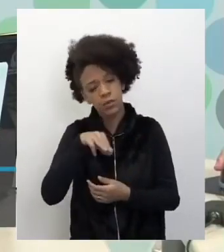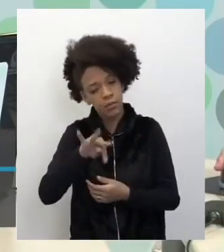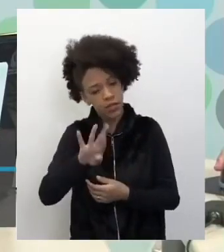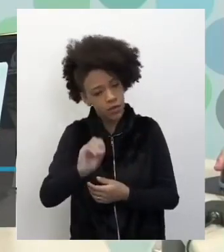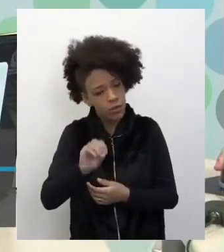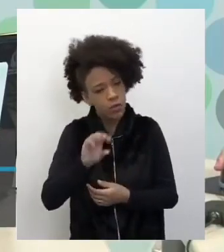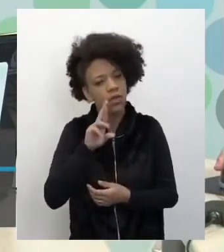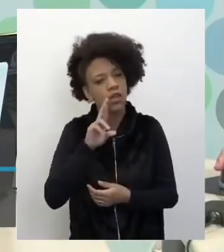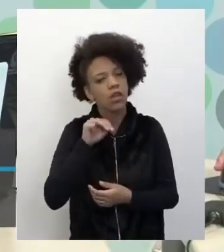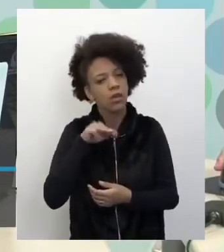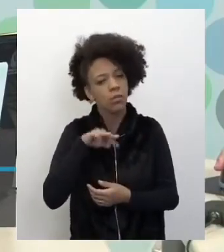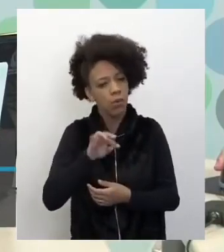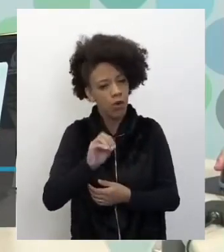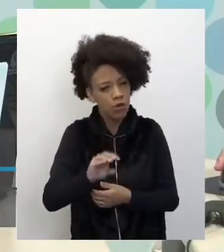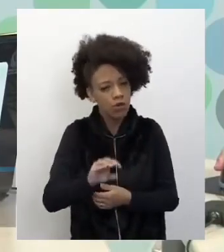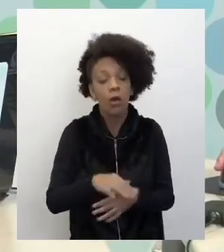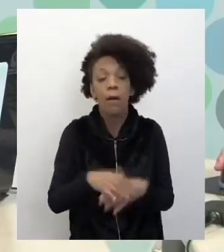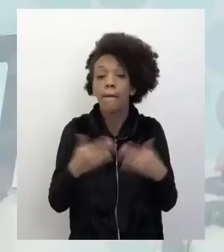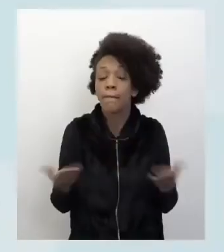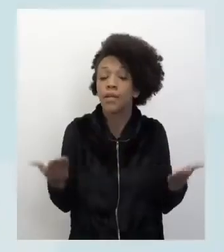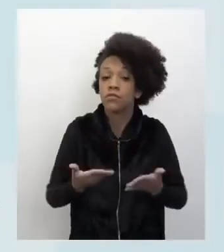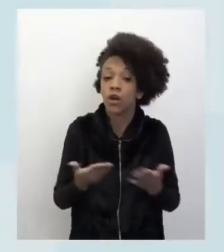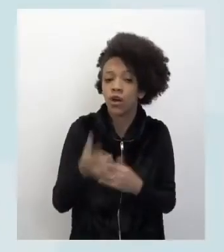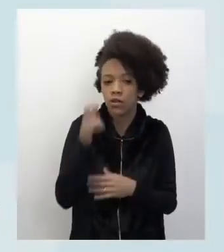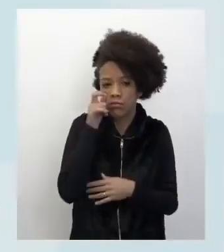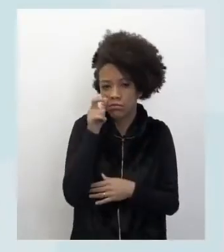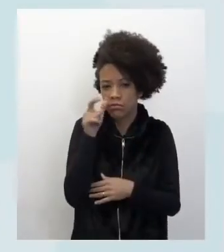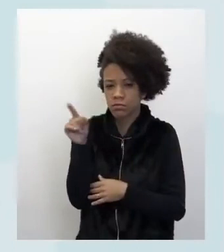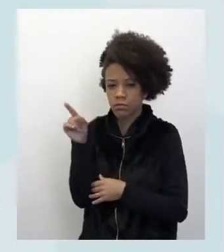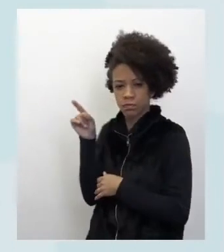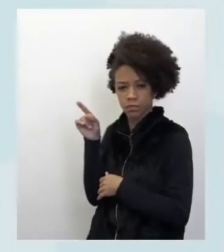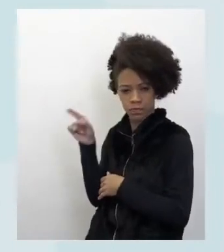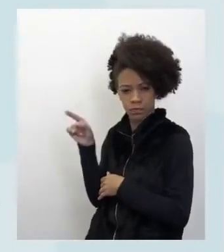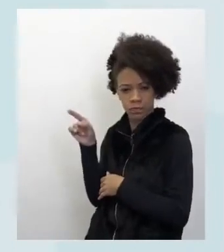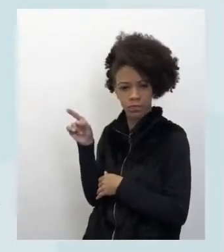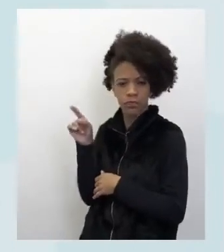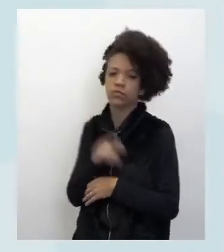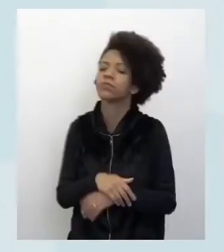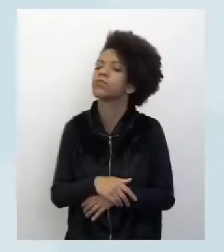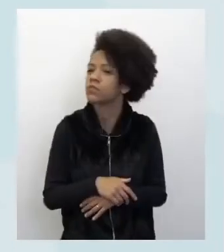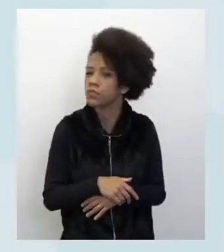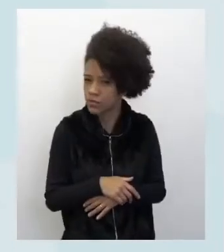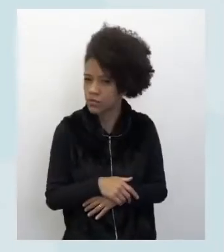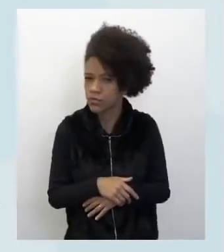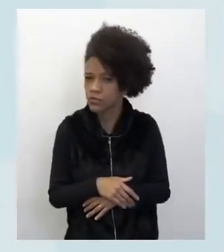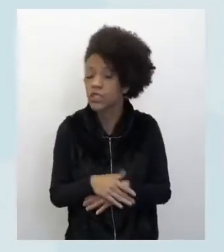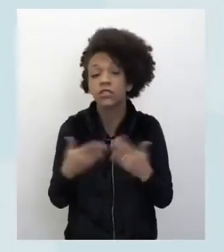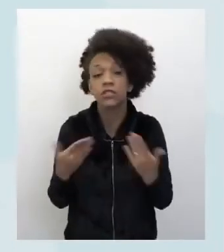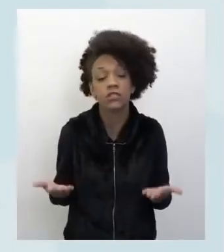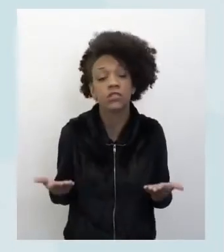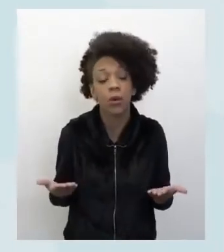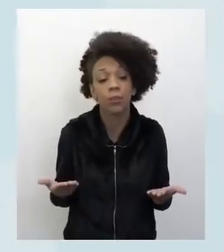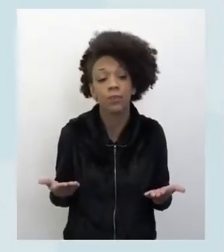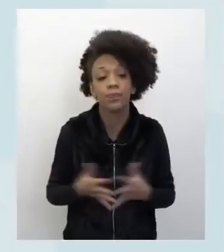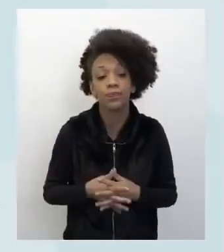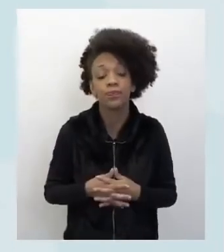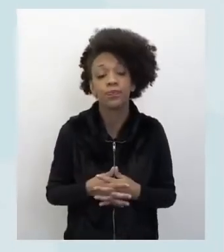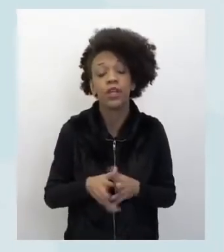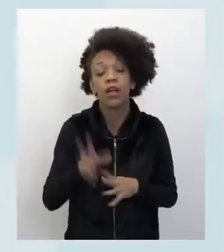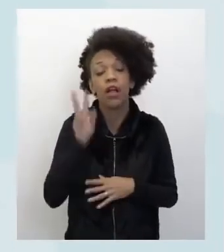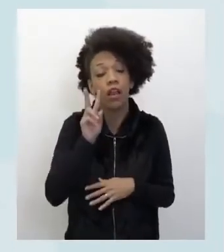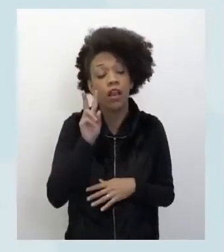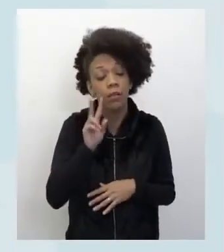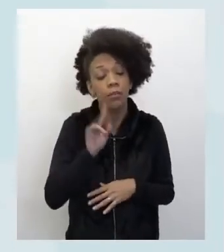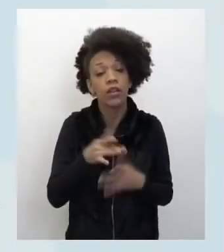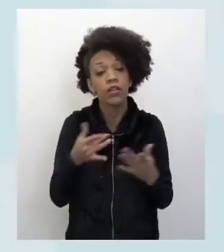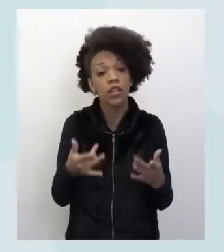contemplam esse assunto, mas agora vocês vão acompanhar comigo aí um pouquinho do sensoriamento remoto. Então, lembrando que essa é